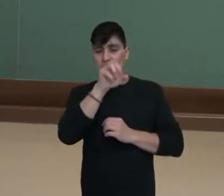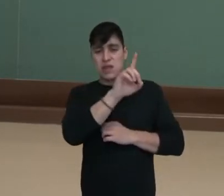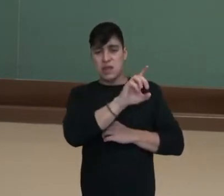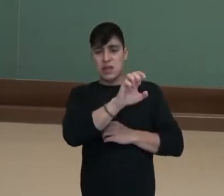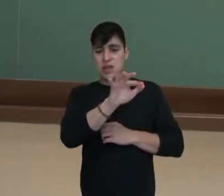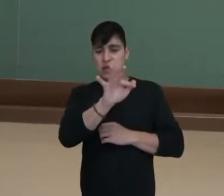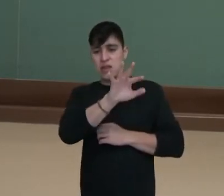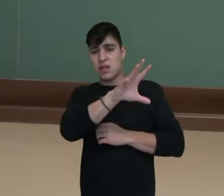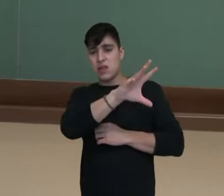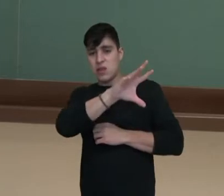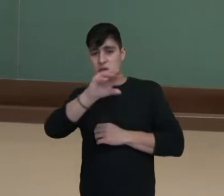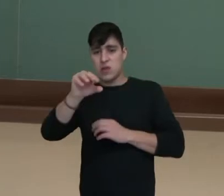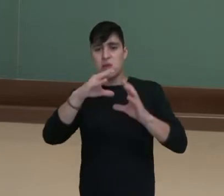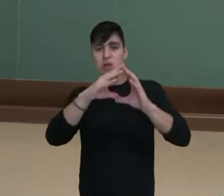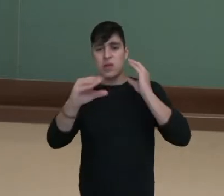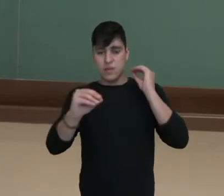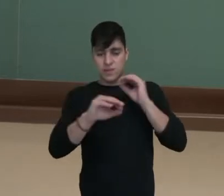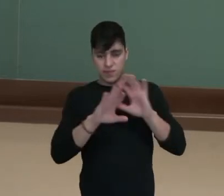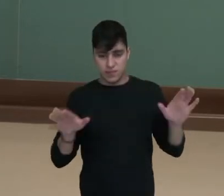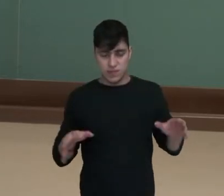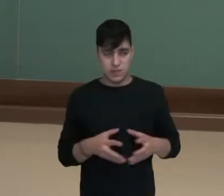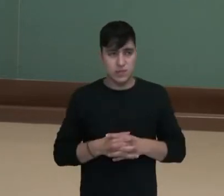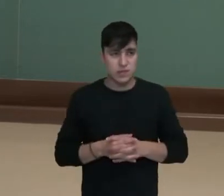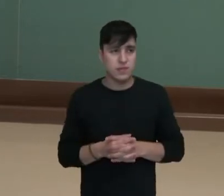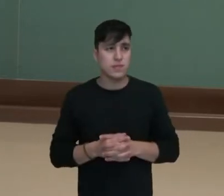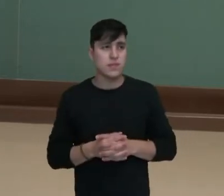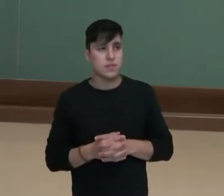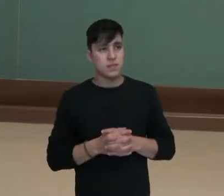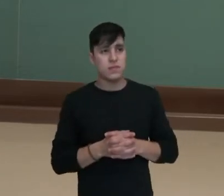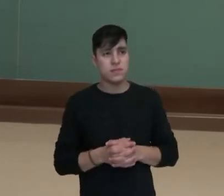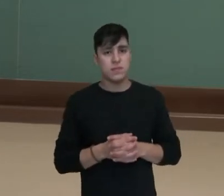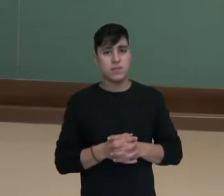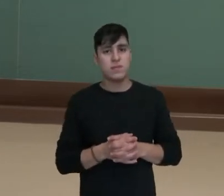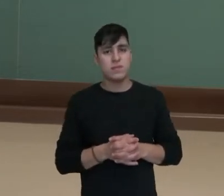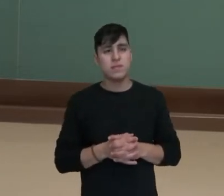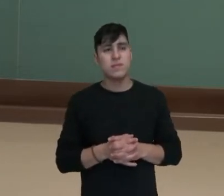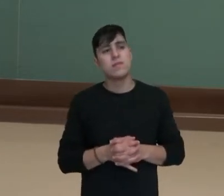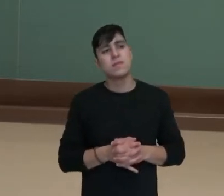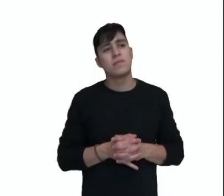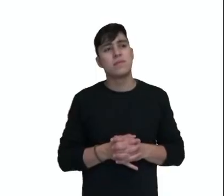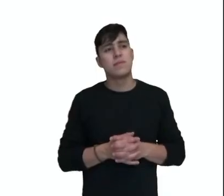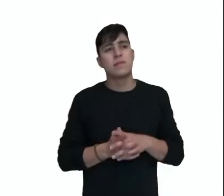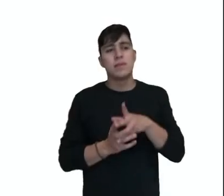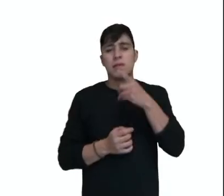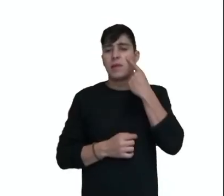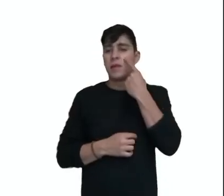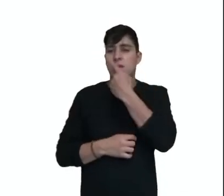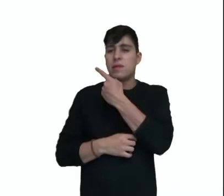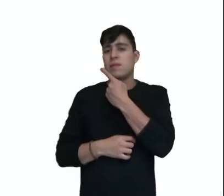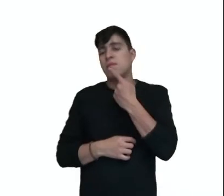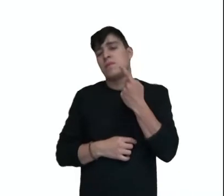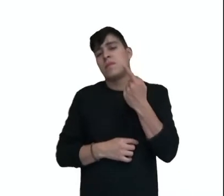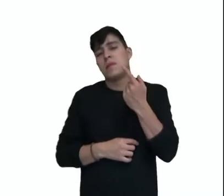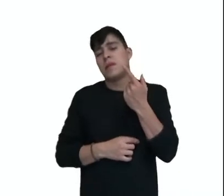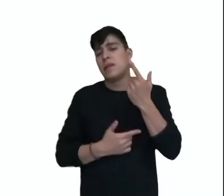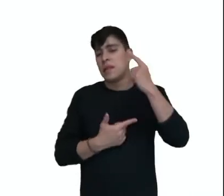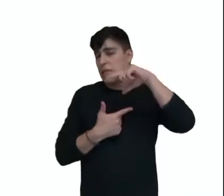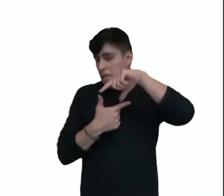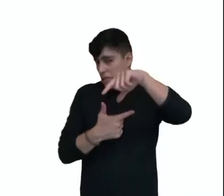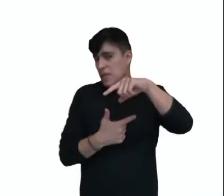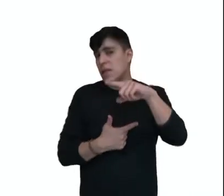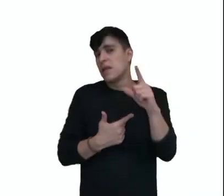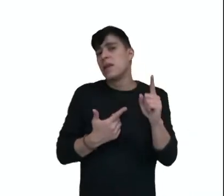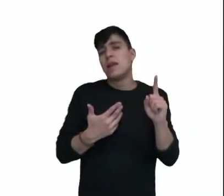Então, todos os genes que estavam aqui sumiram. Olha aqui, ó. Um exemplo clássico é a síndrome